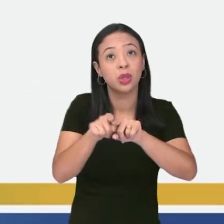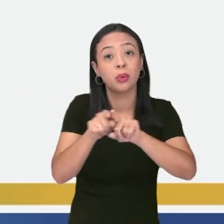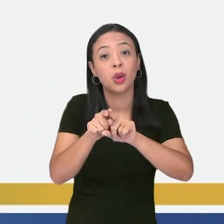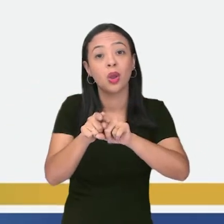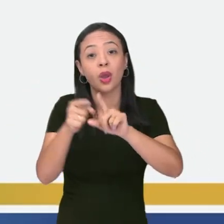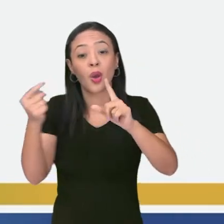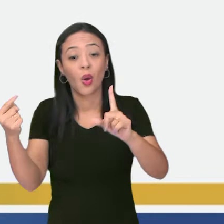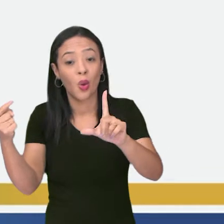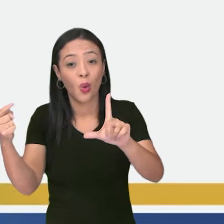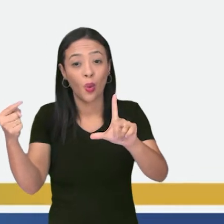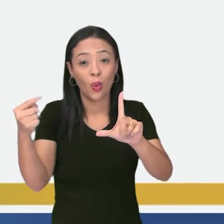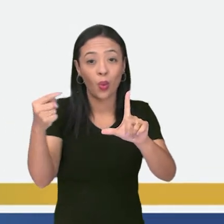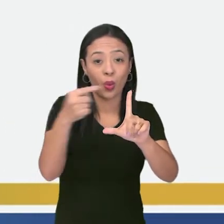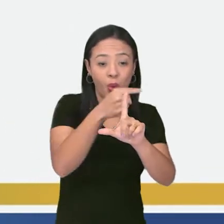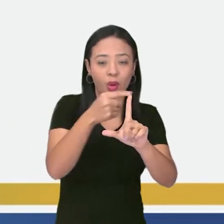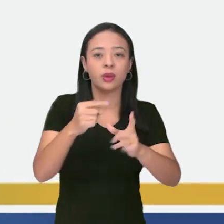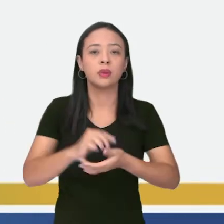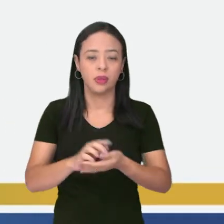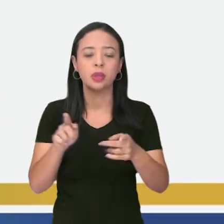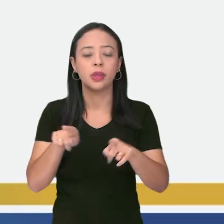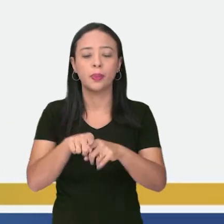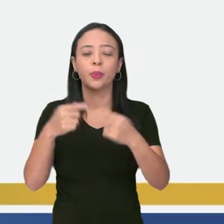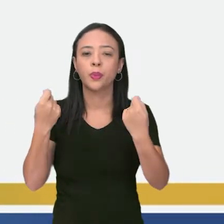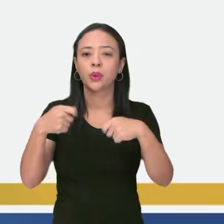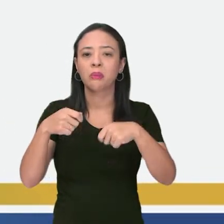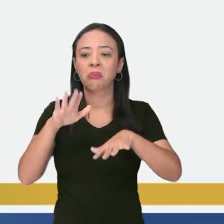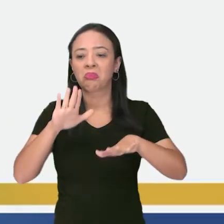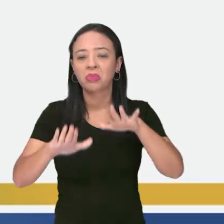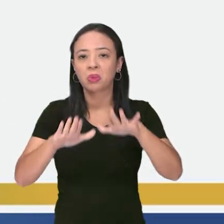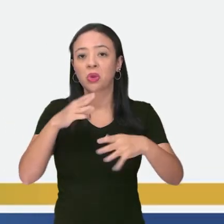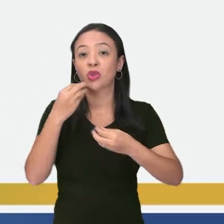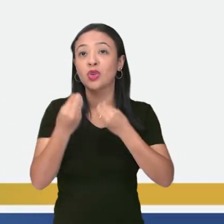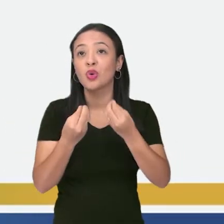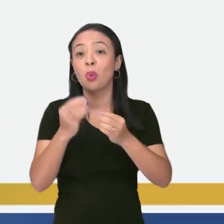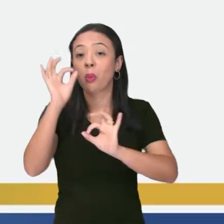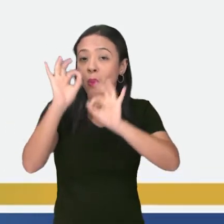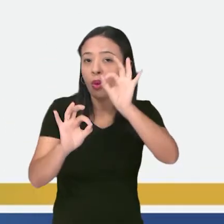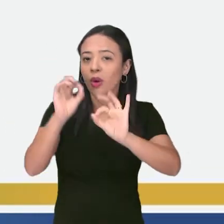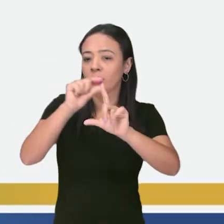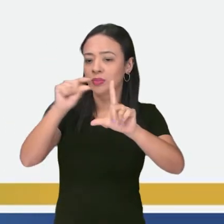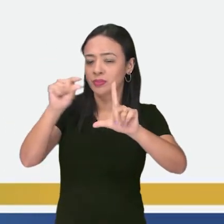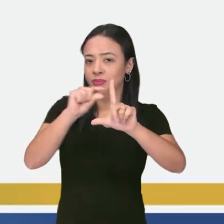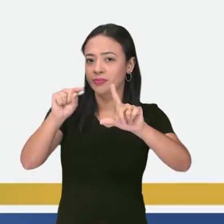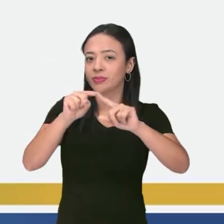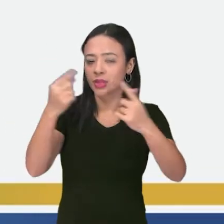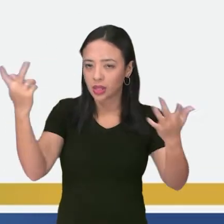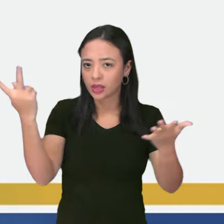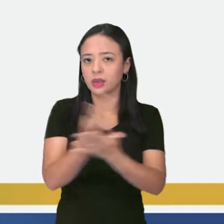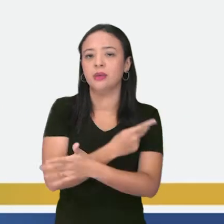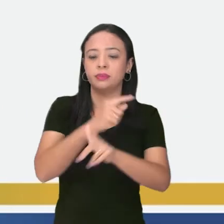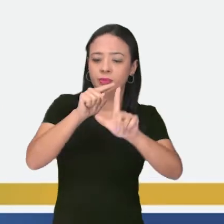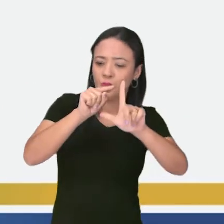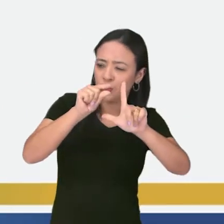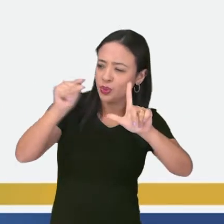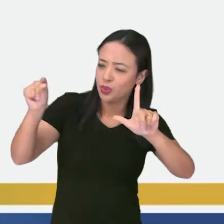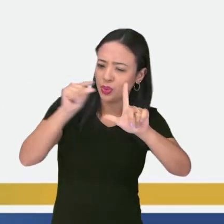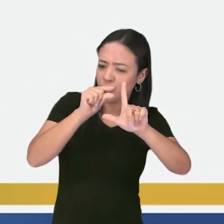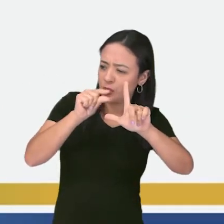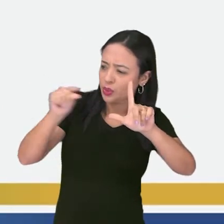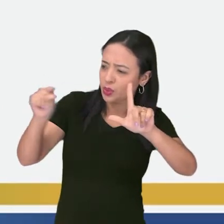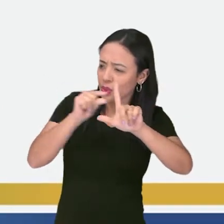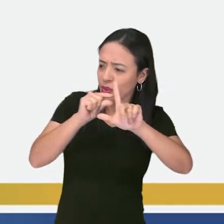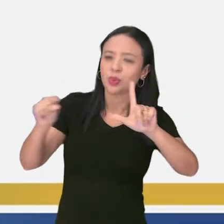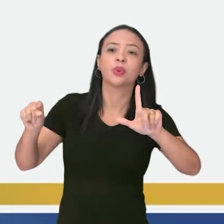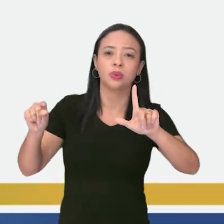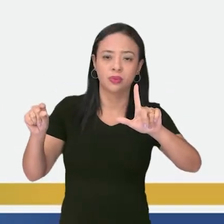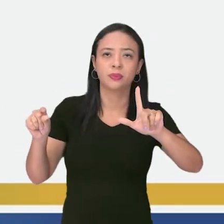esquerdo. Tá? Isso aí depende de como vai ser feito. Mas normalmente é para o lado direito que ele cresce.